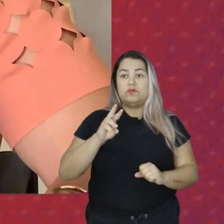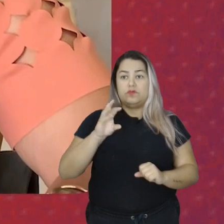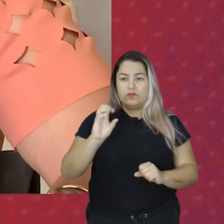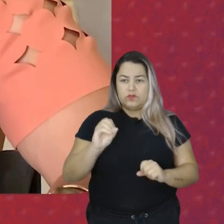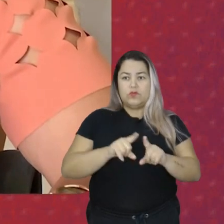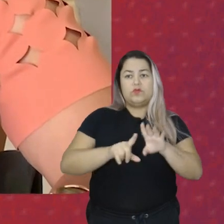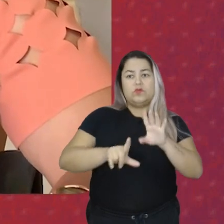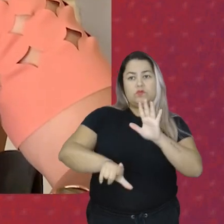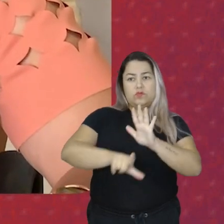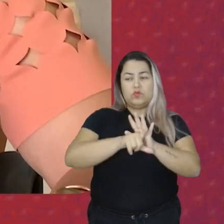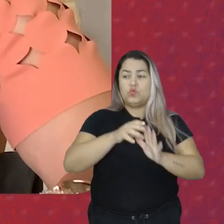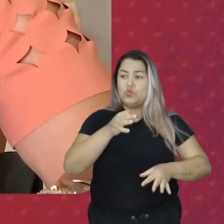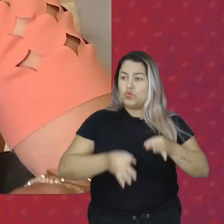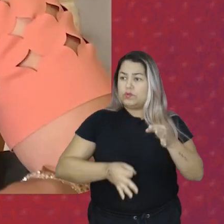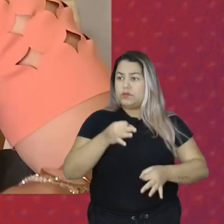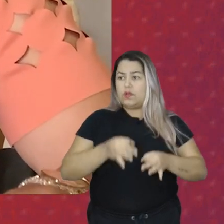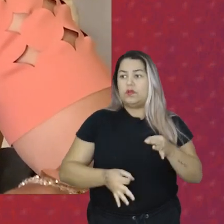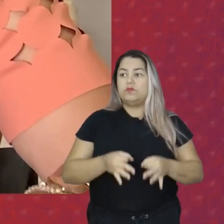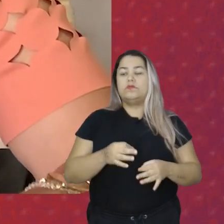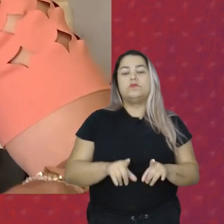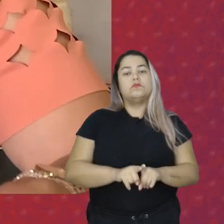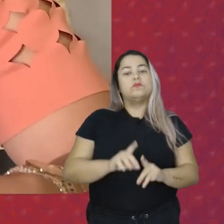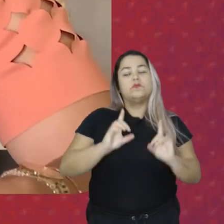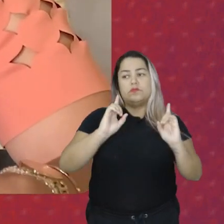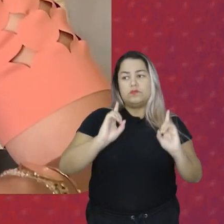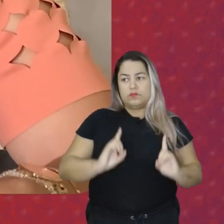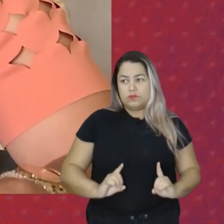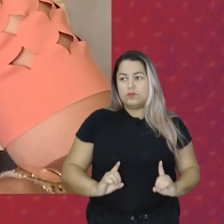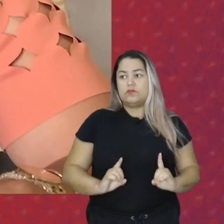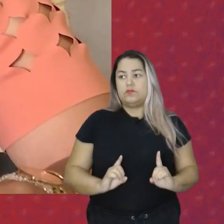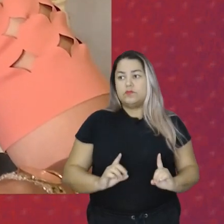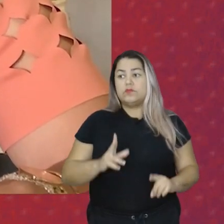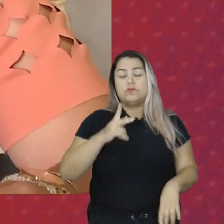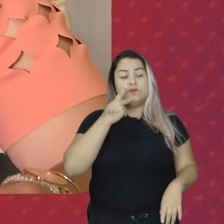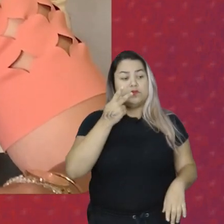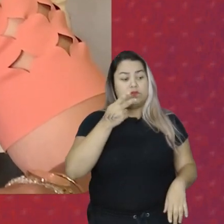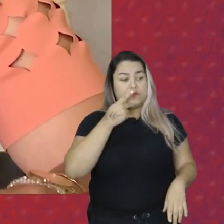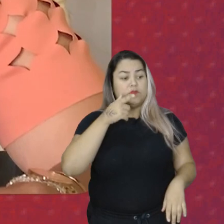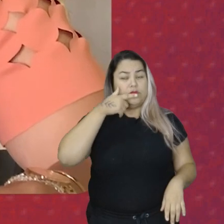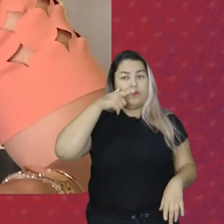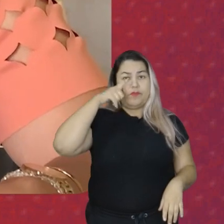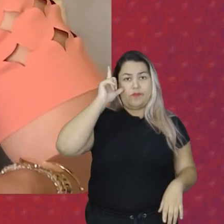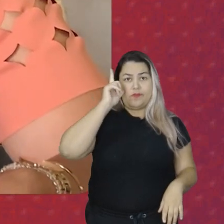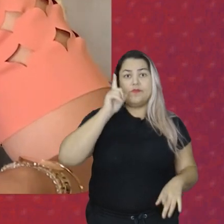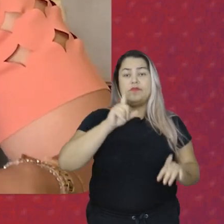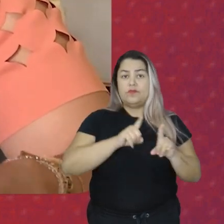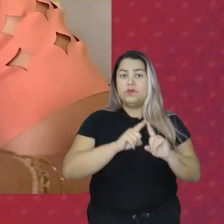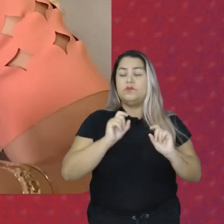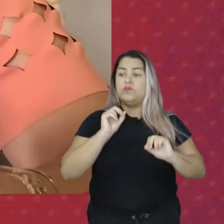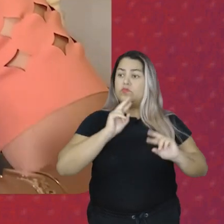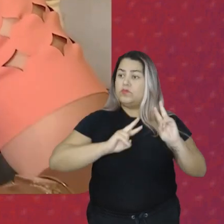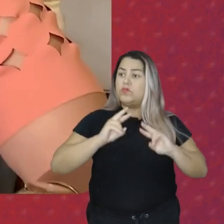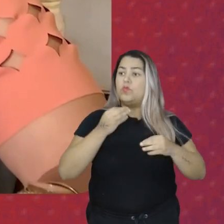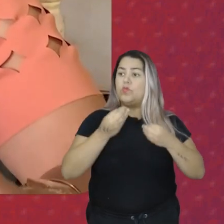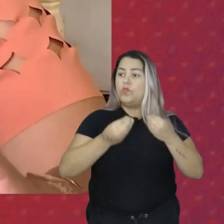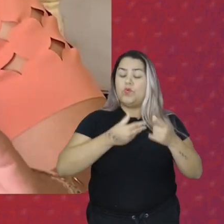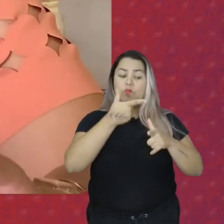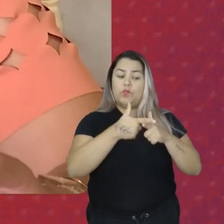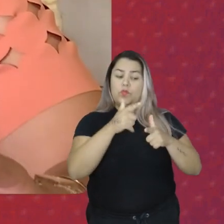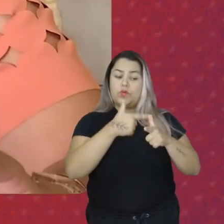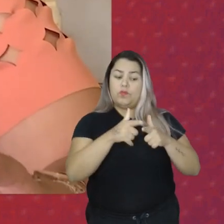legislativo, judiciário. A deficiência, como dito anteriormente, foi vista como um